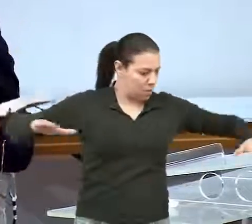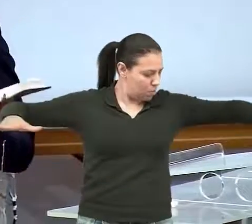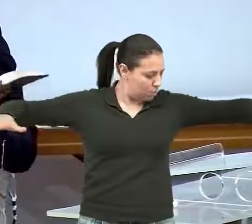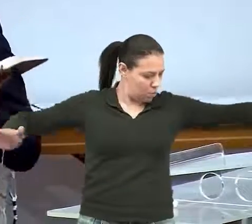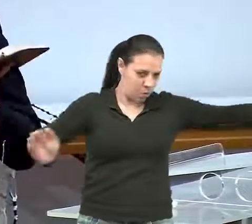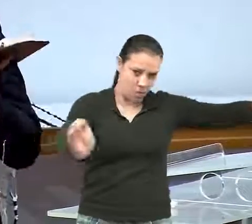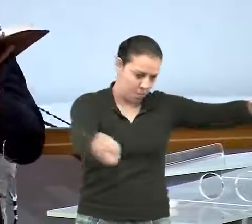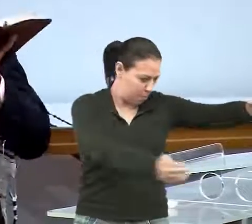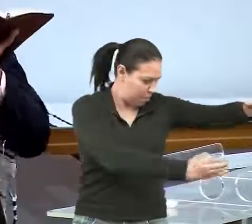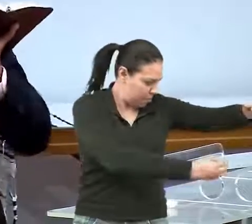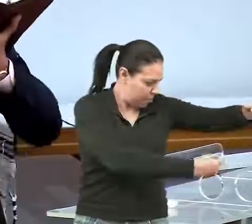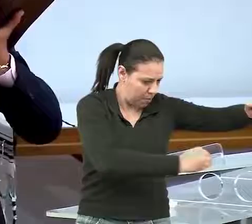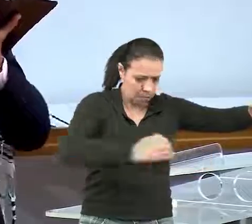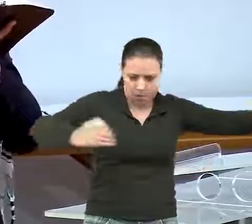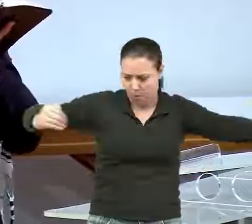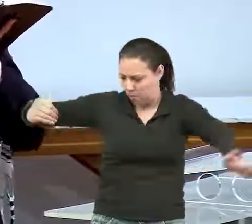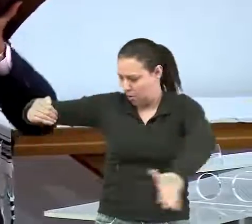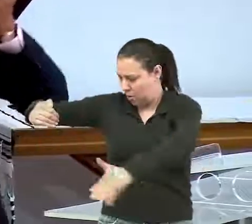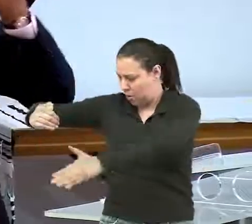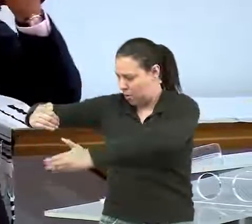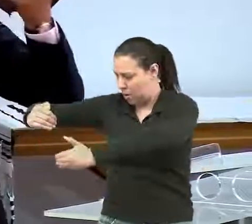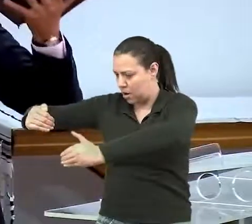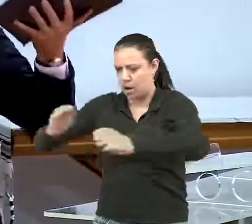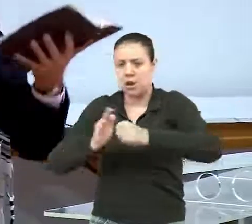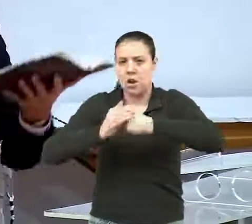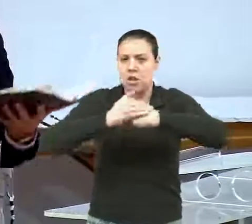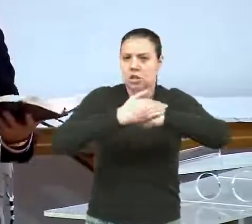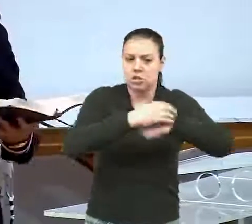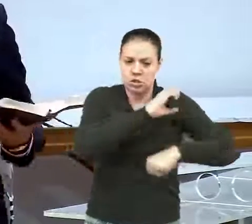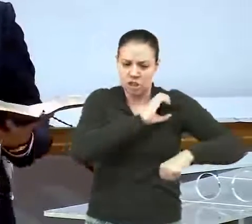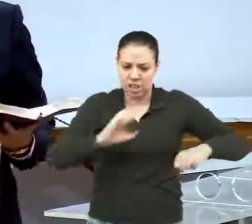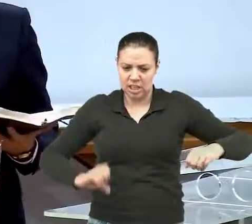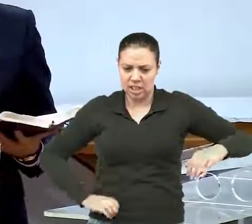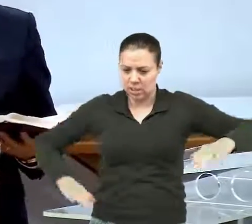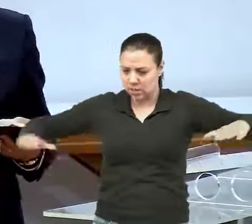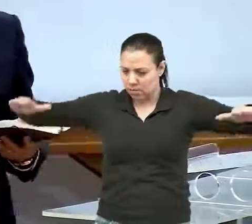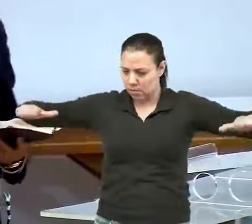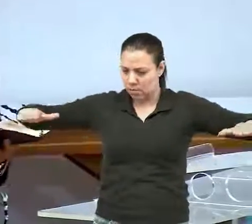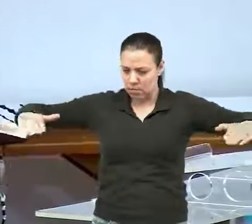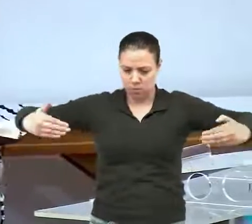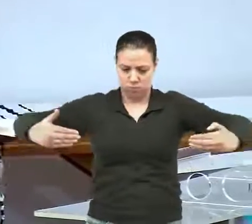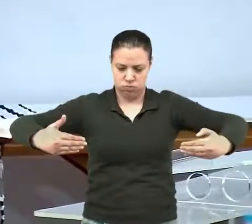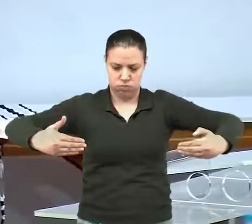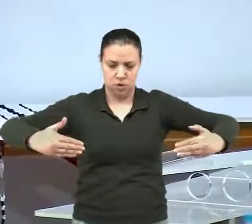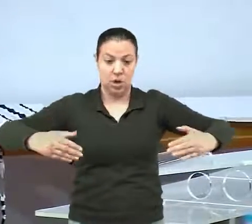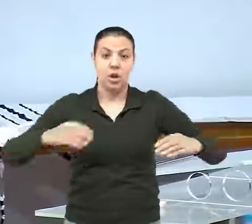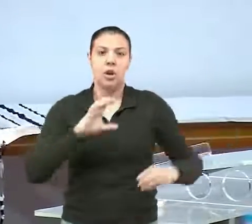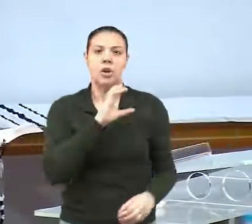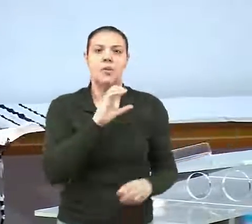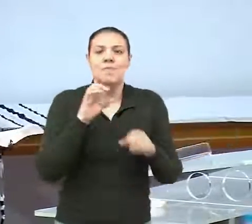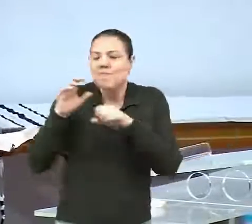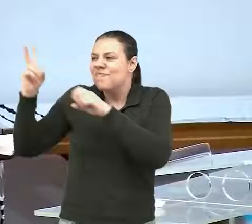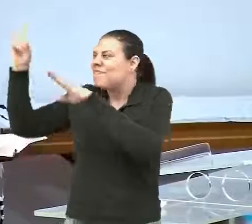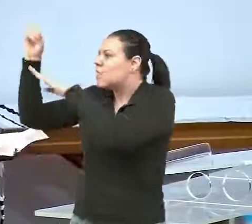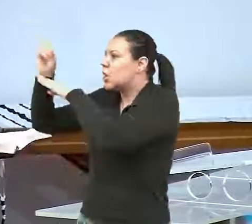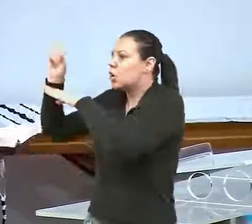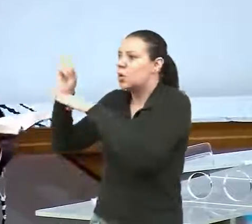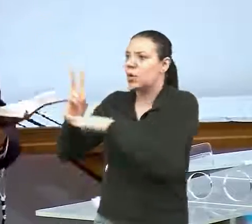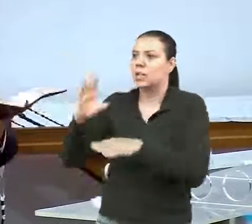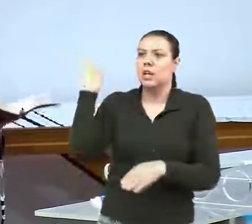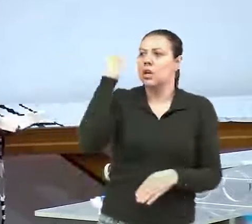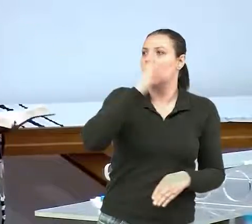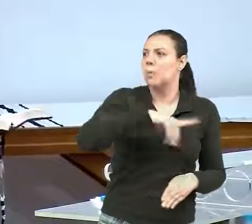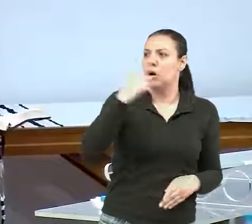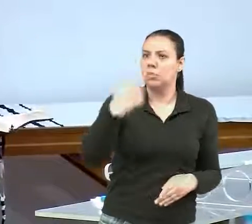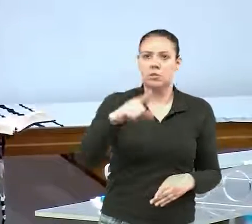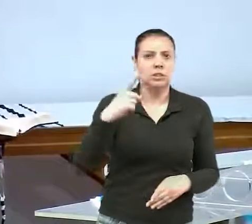asas. Deus esconde você em Cristo nas regiões celestes. Você é nascido de Deus e o maligno não lhe toca.